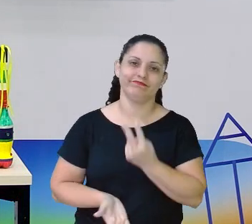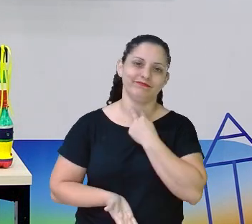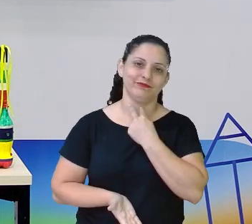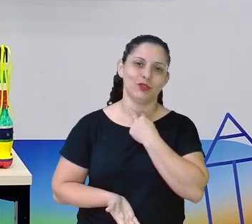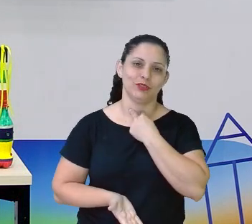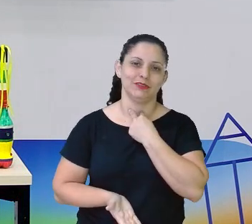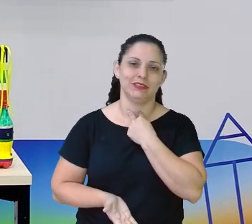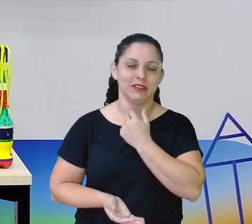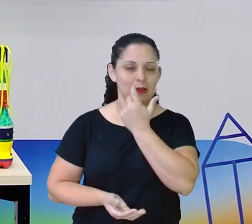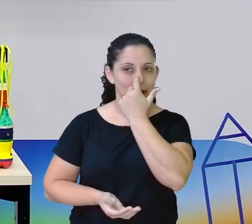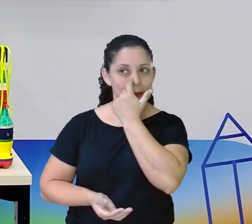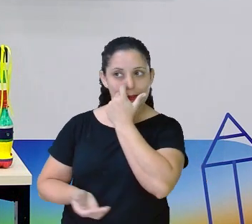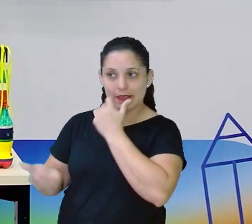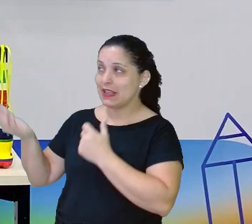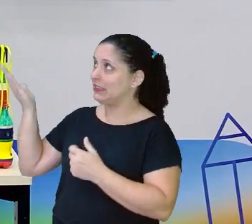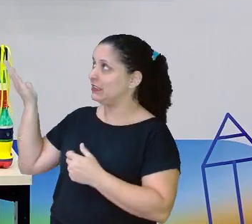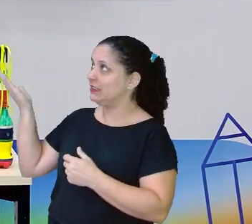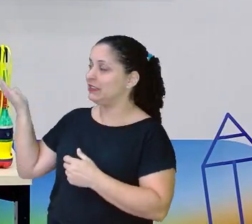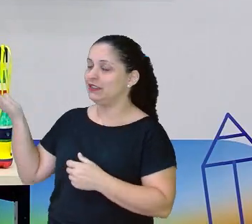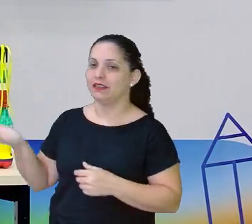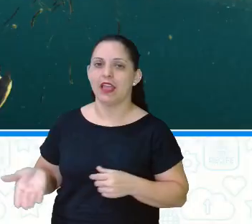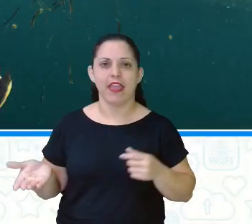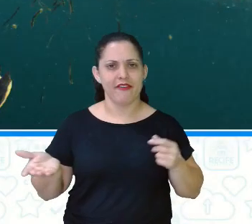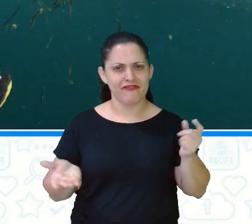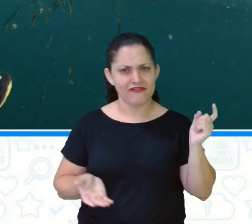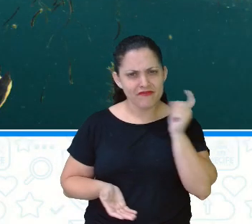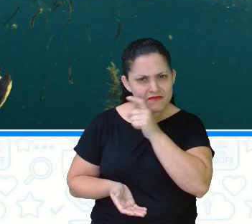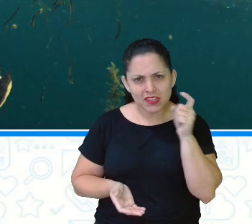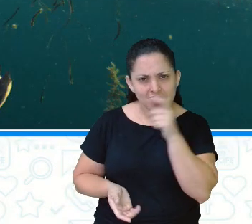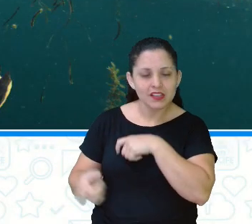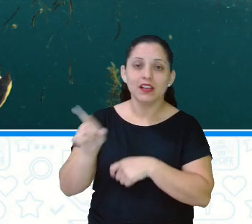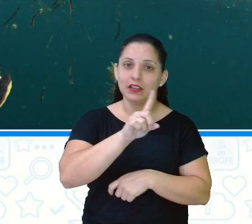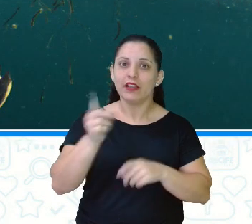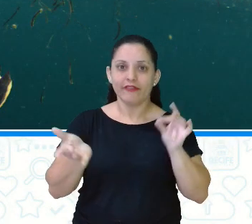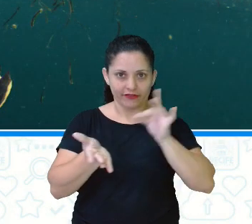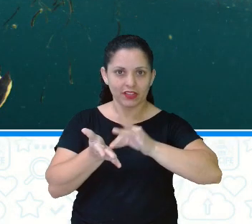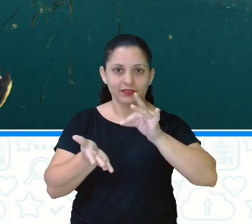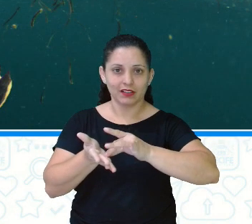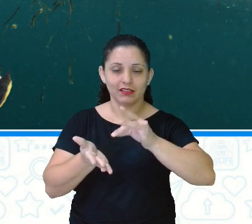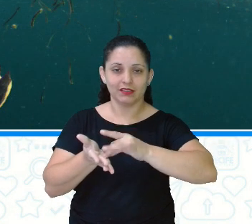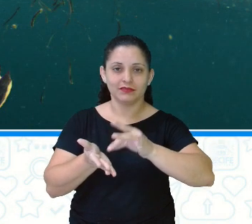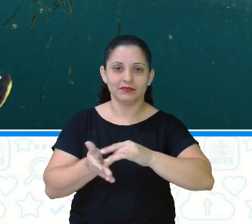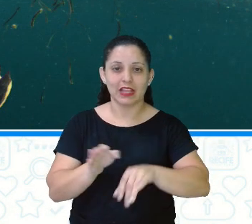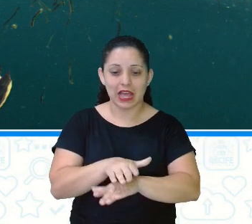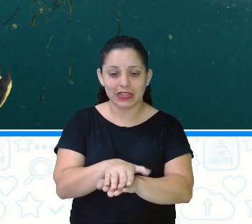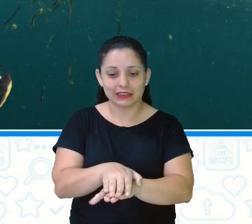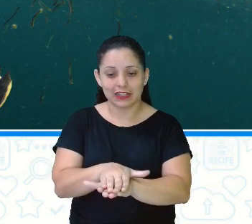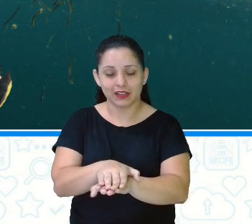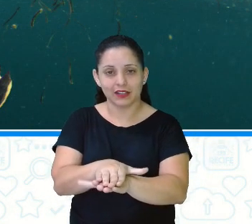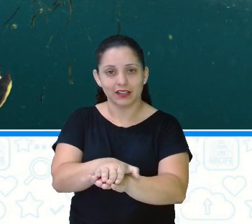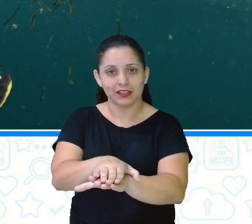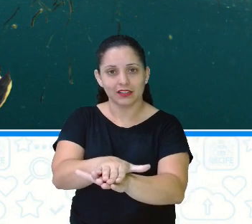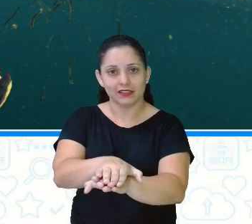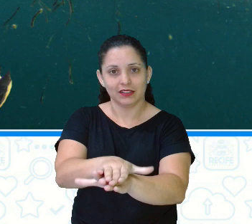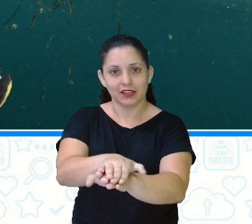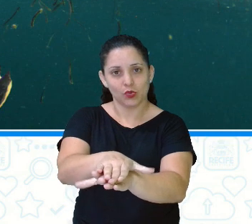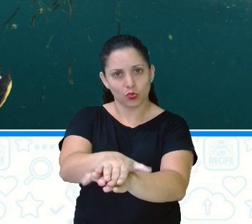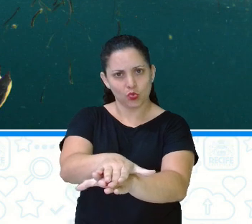nessa paisagem não é fictícia, é uma foto tirada de uma tartaruga no meio aí de vários